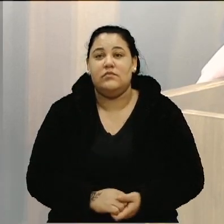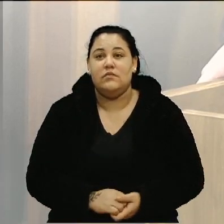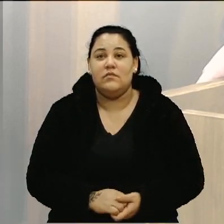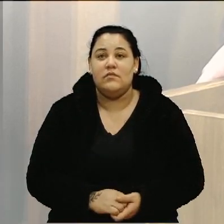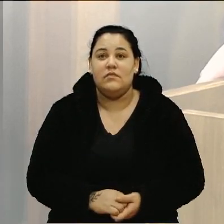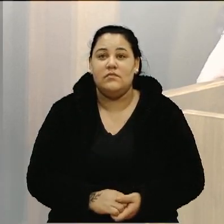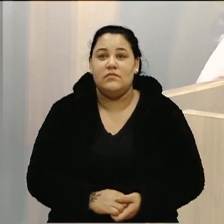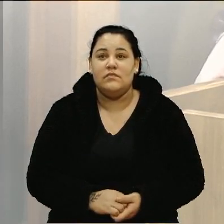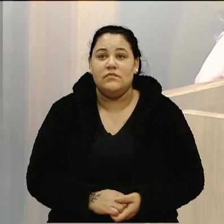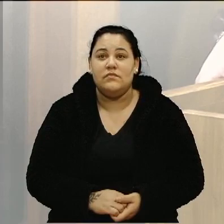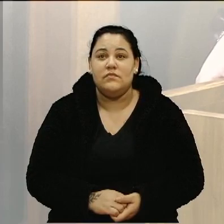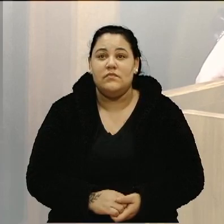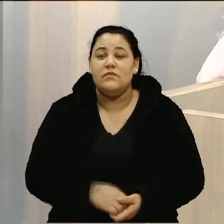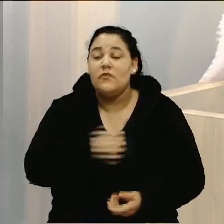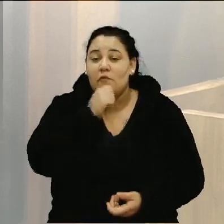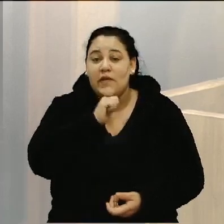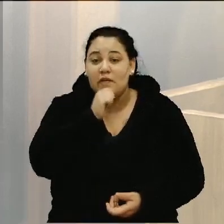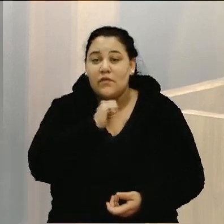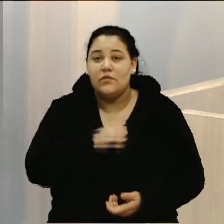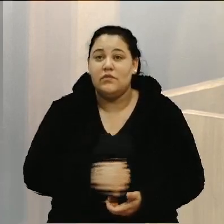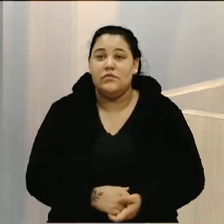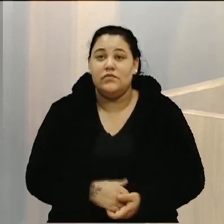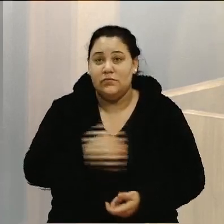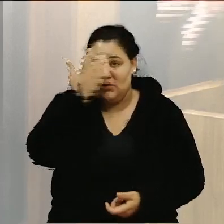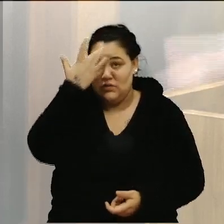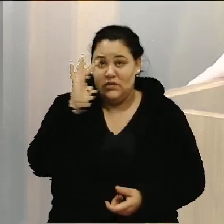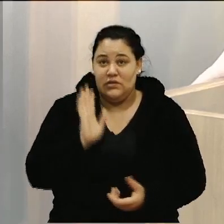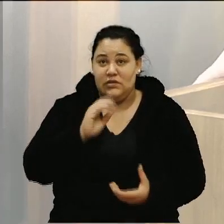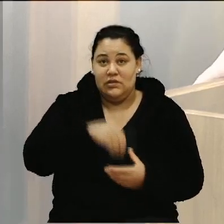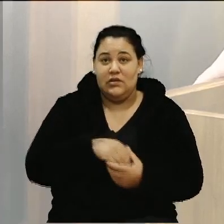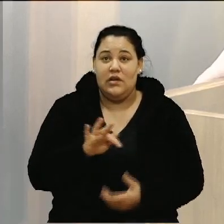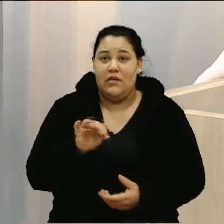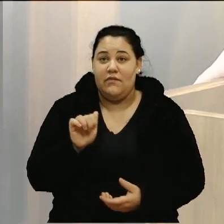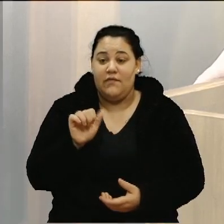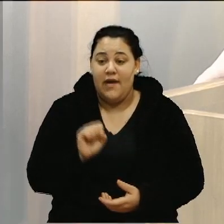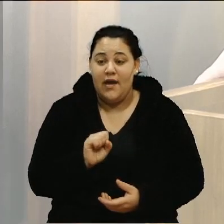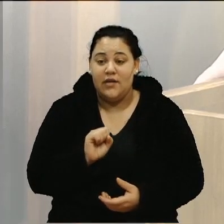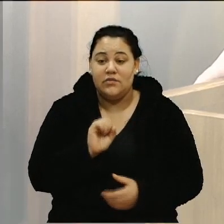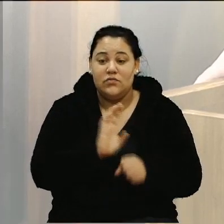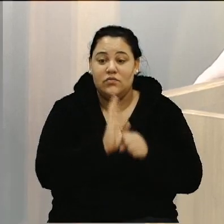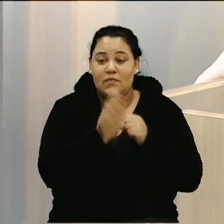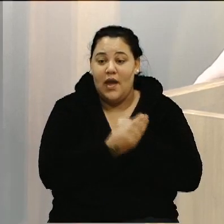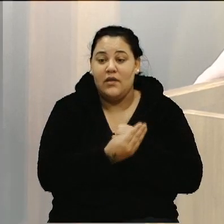Vai lidar com idosos? Sei lá se é dentro da FAS ou nos bairros?